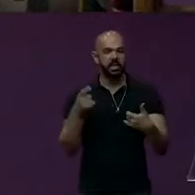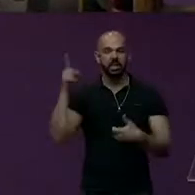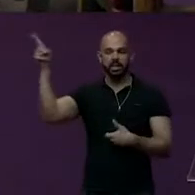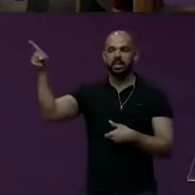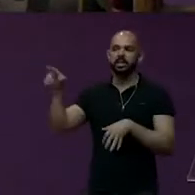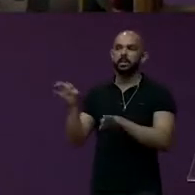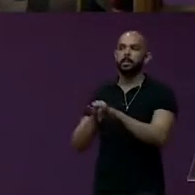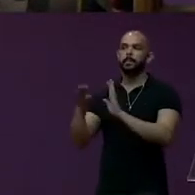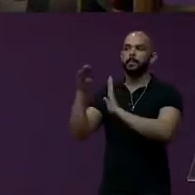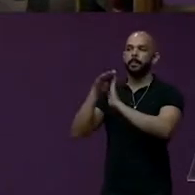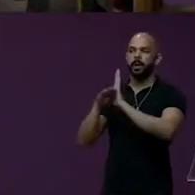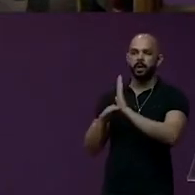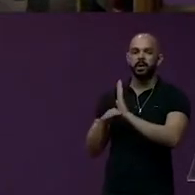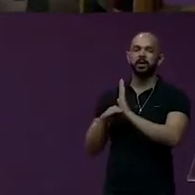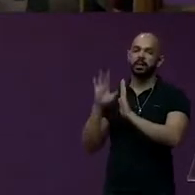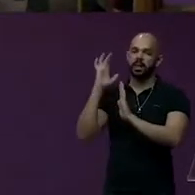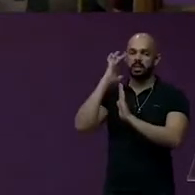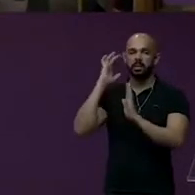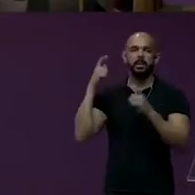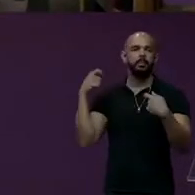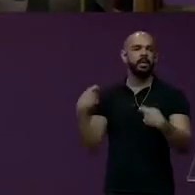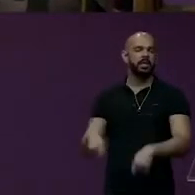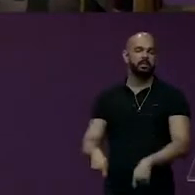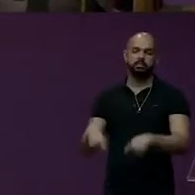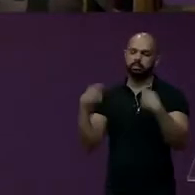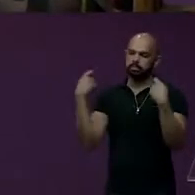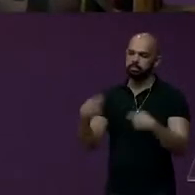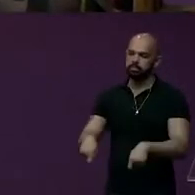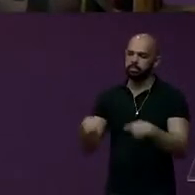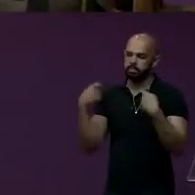é um programa que nós consideramos essencial